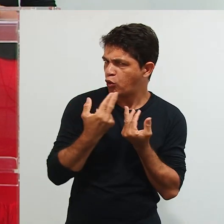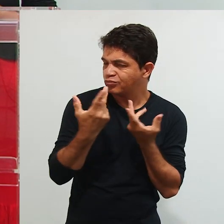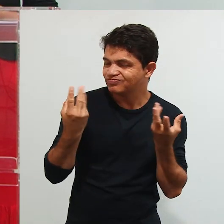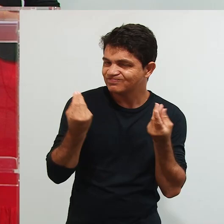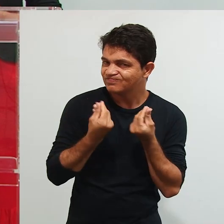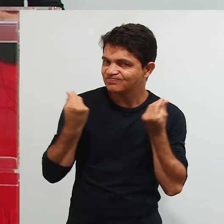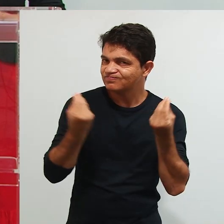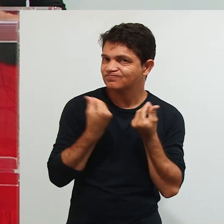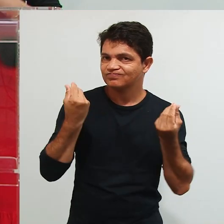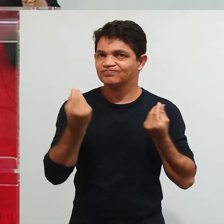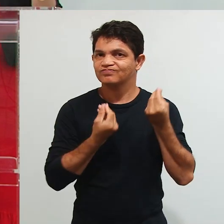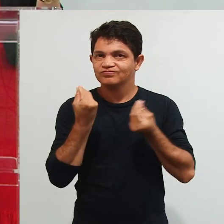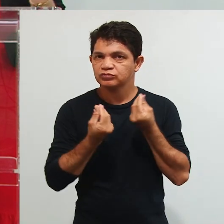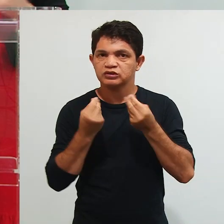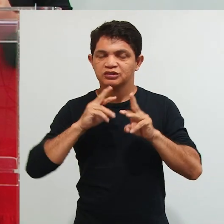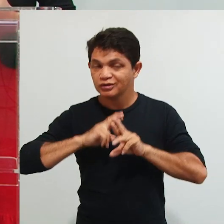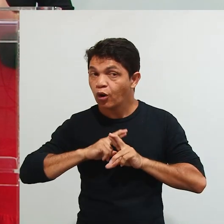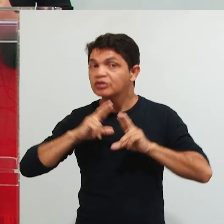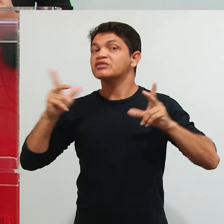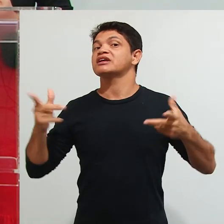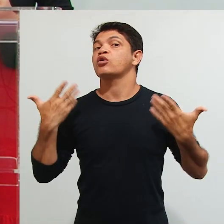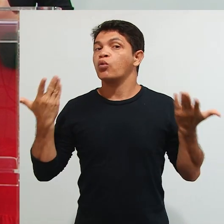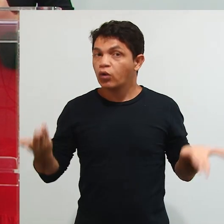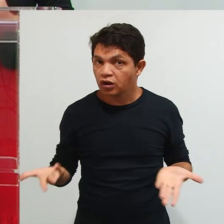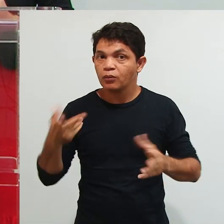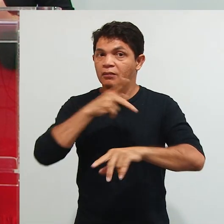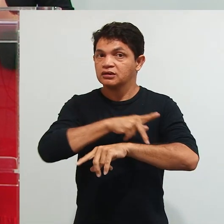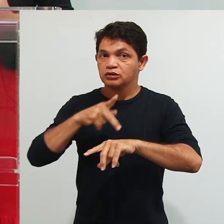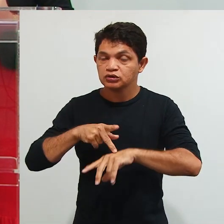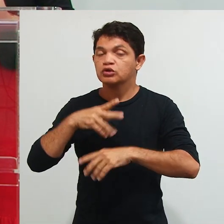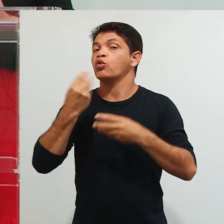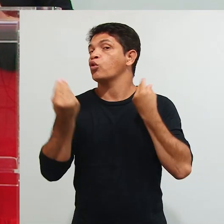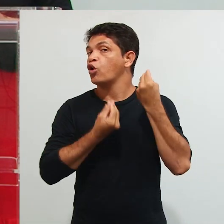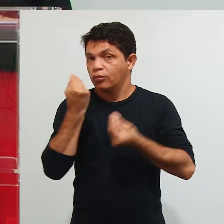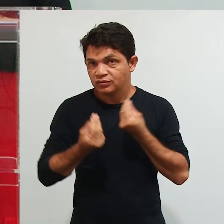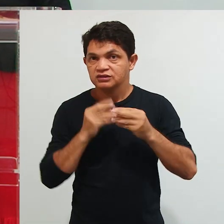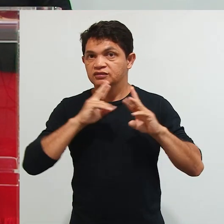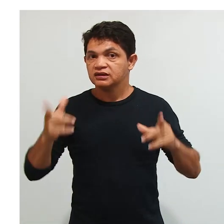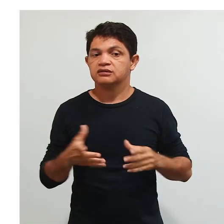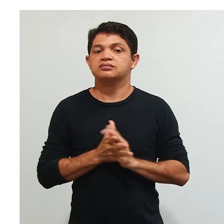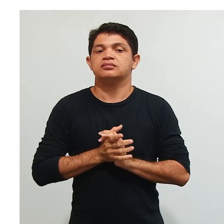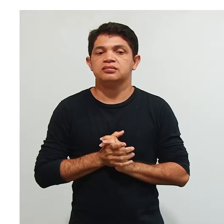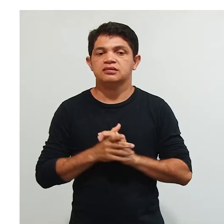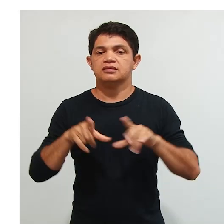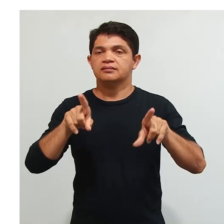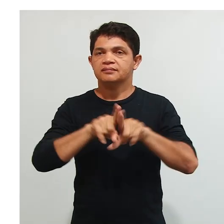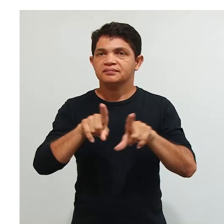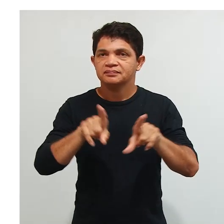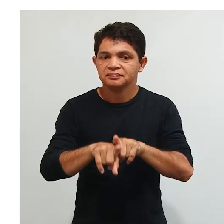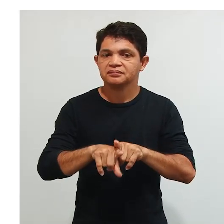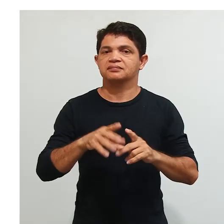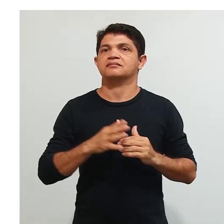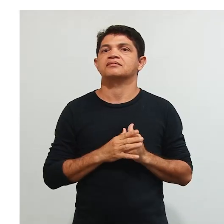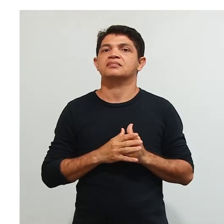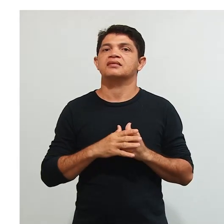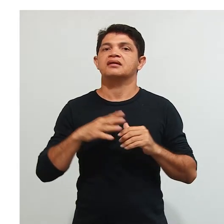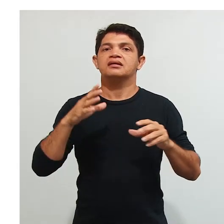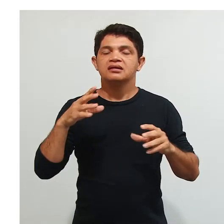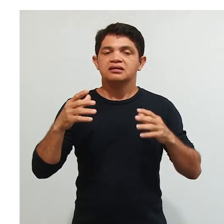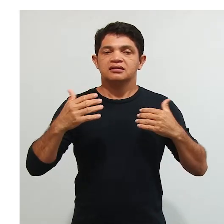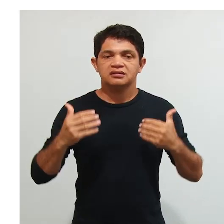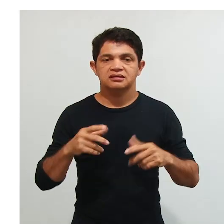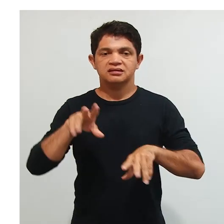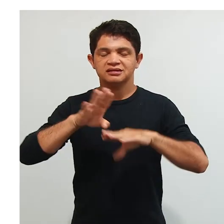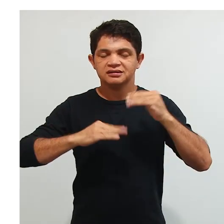Vamos ver qual que é a diferença que existe entre esses dois? Aí eu trago aqui para vocês uma